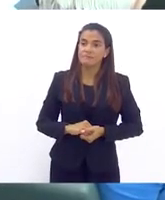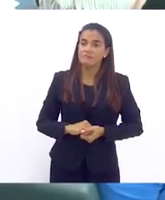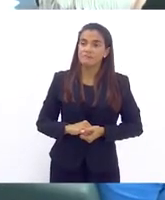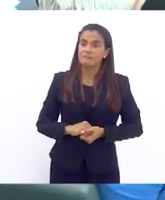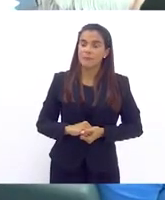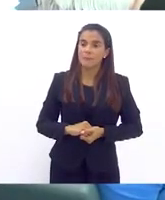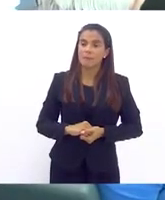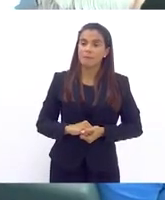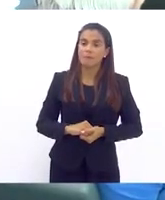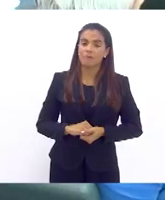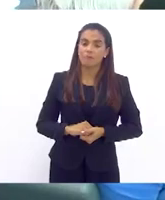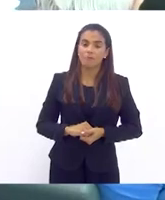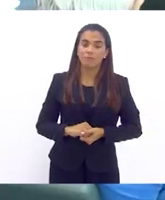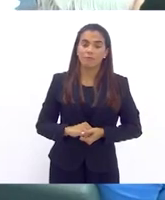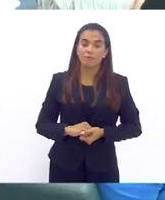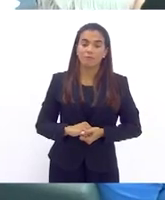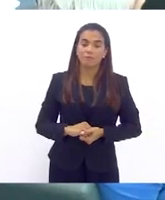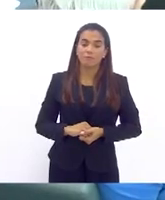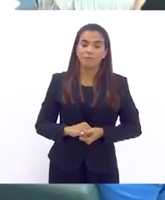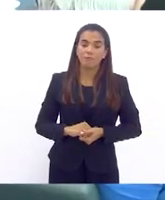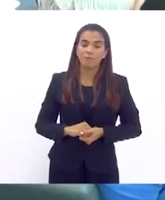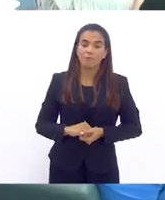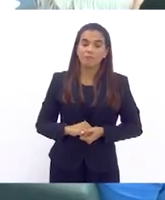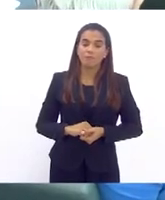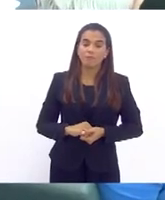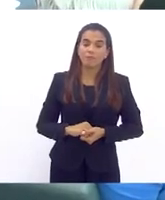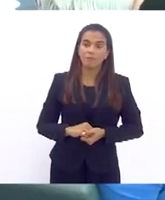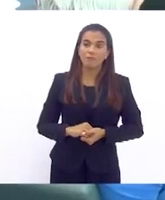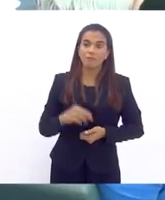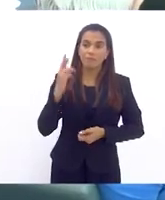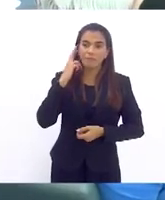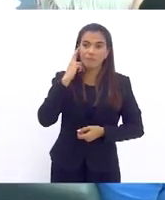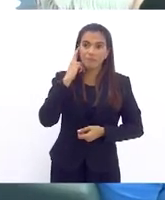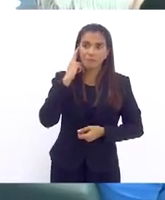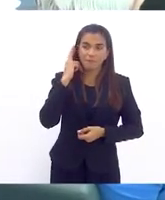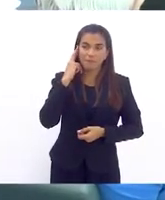que eles podem acessar esse recursos para elaboração